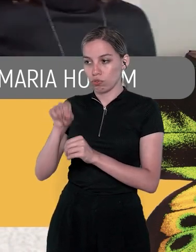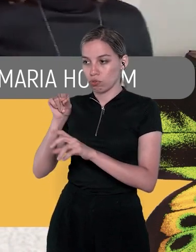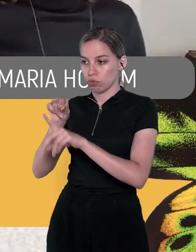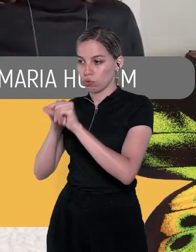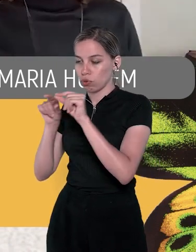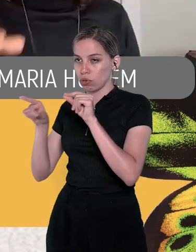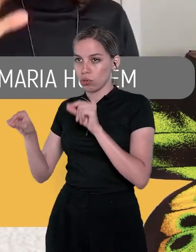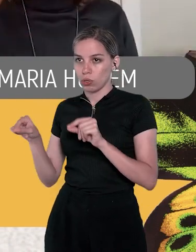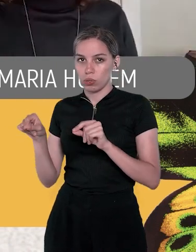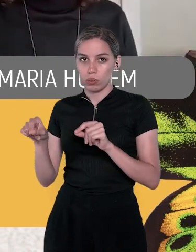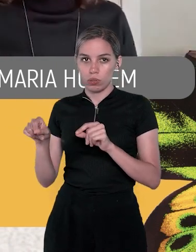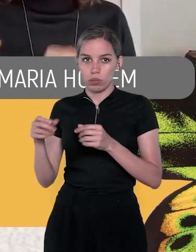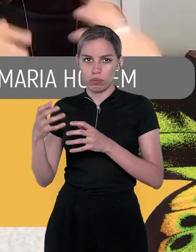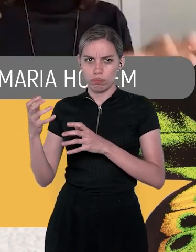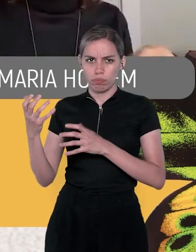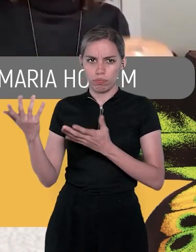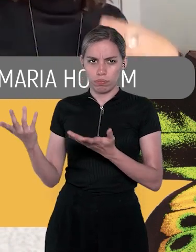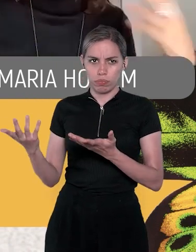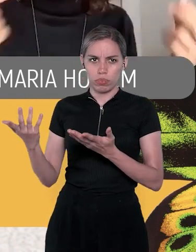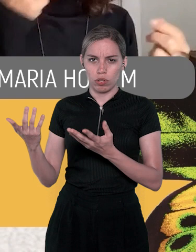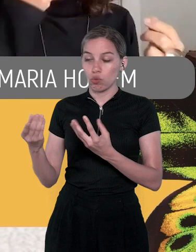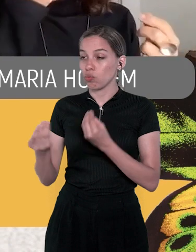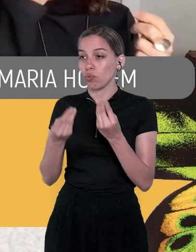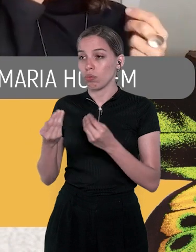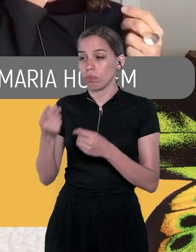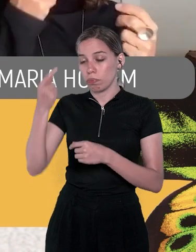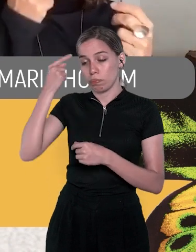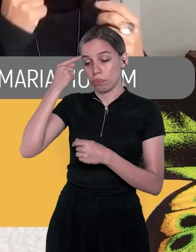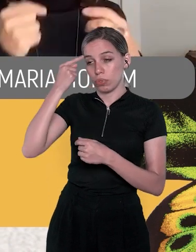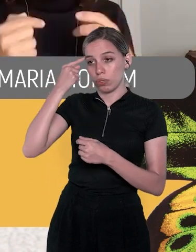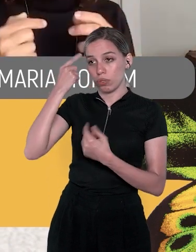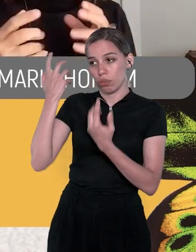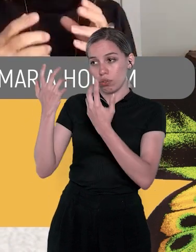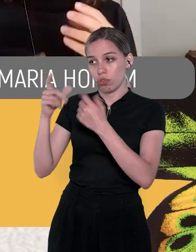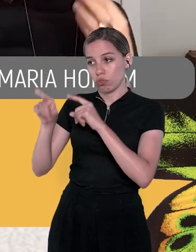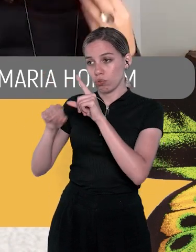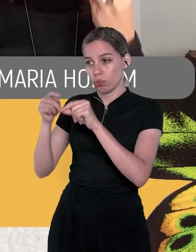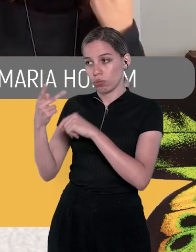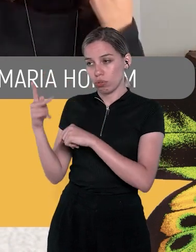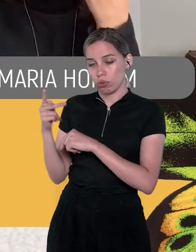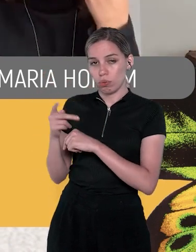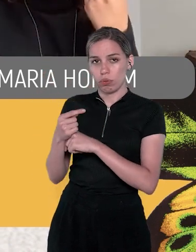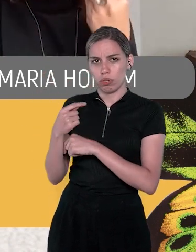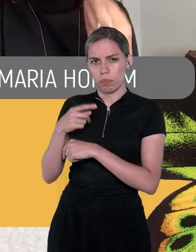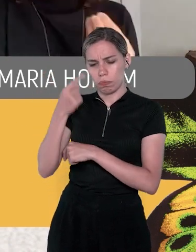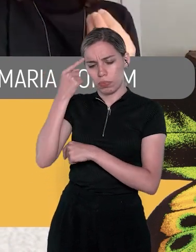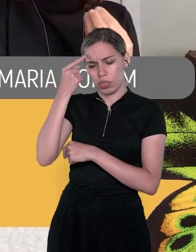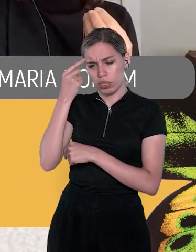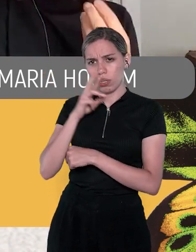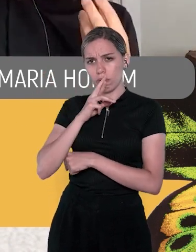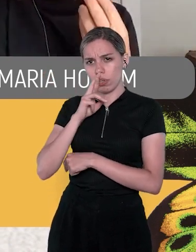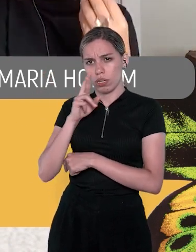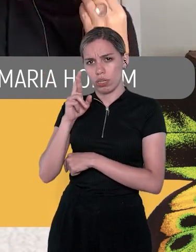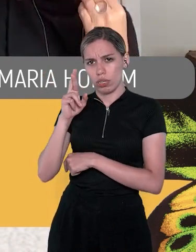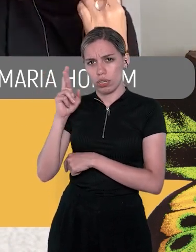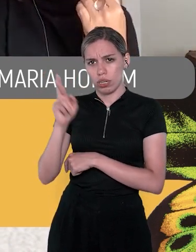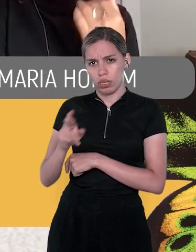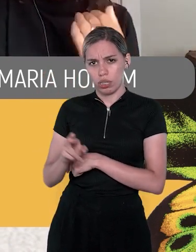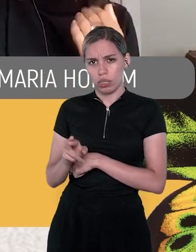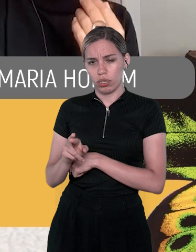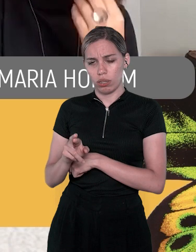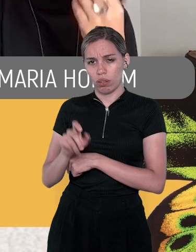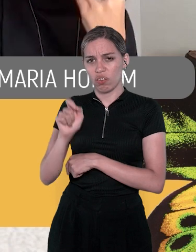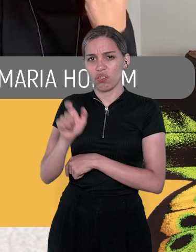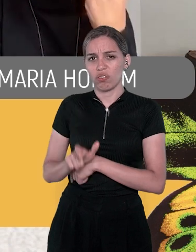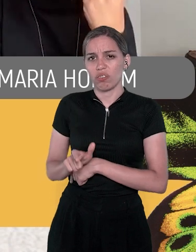como foi essa decisão, se você pensou, se foi, né? Mas você colocou o lugar da razão e de uma